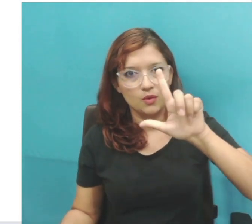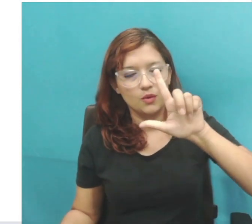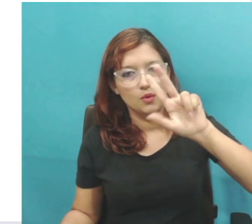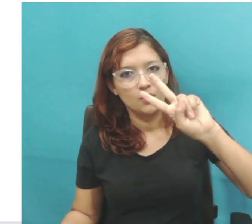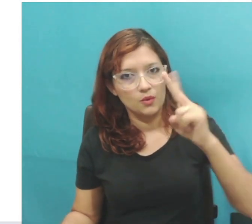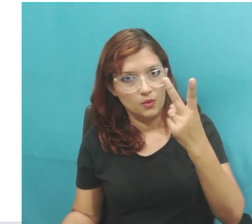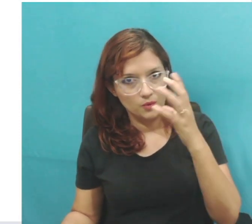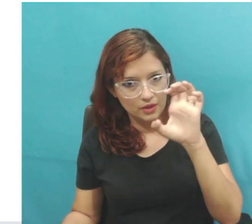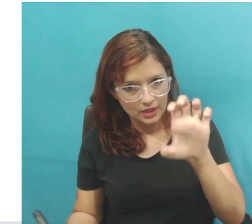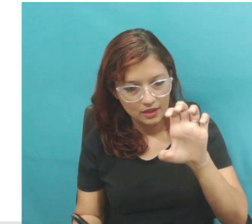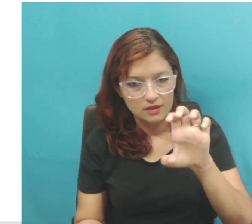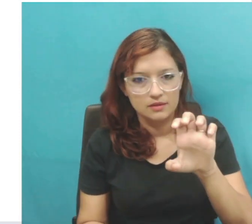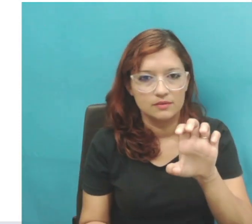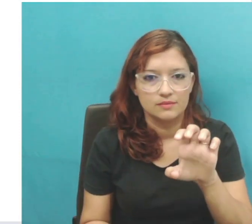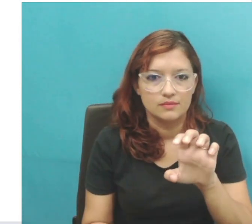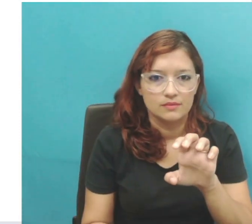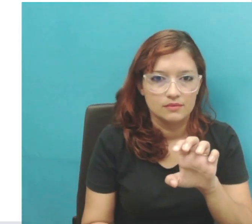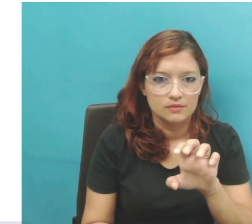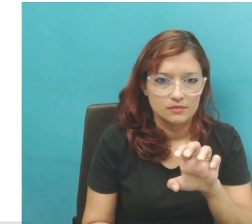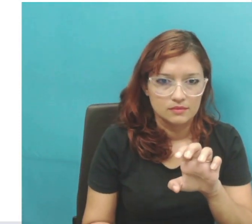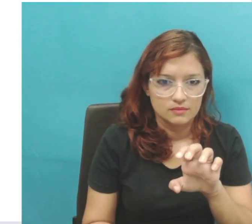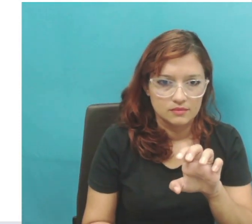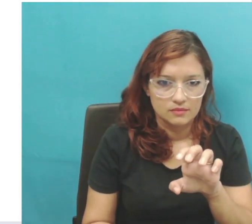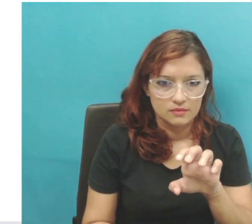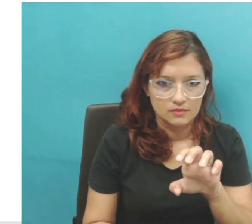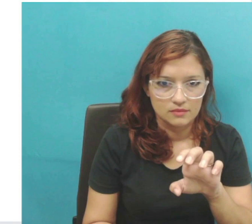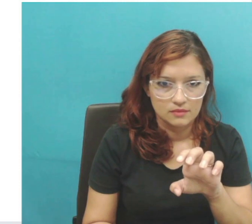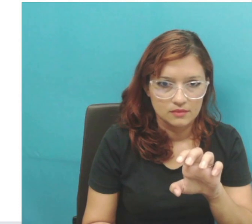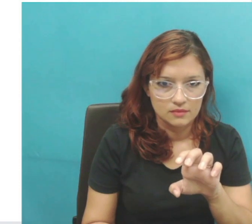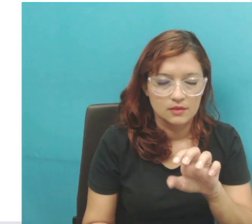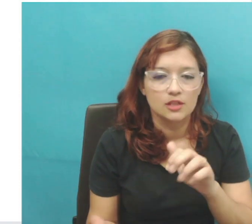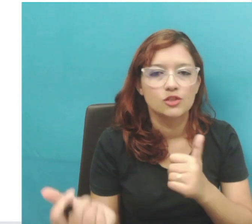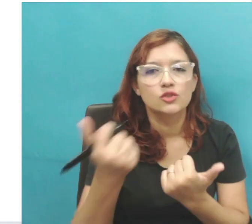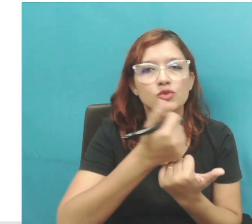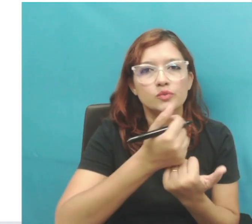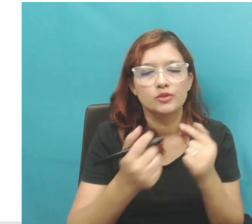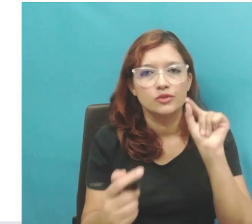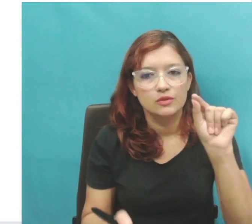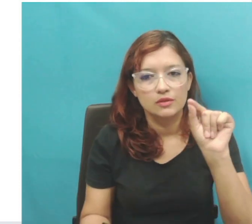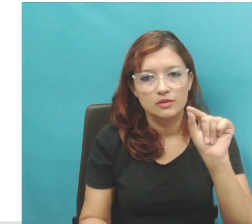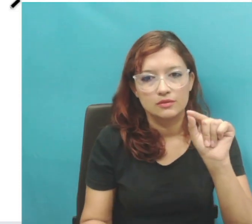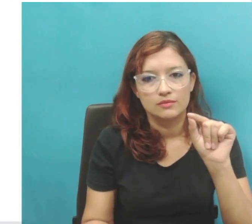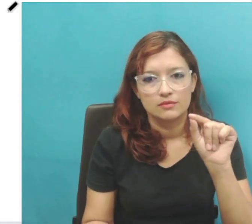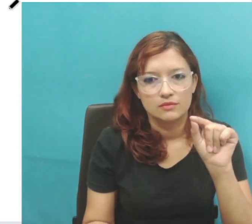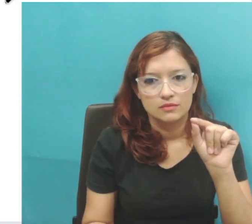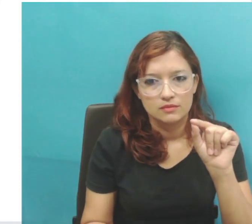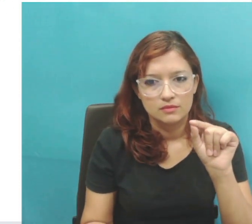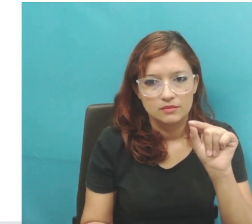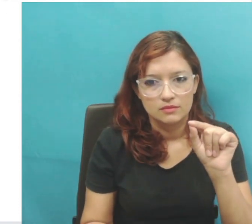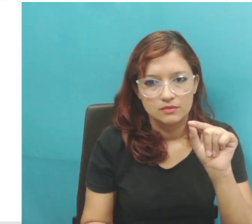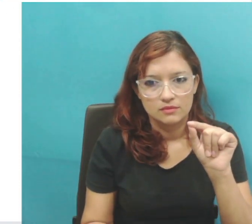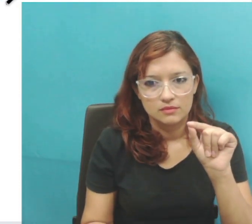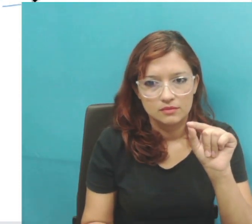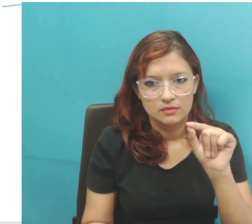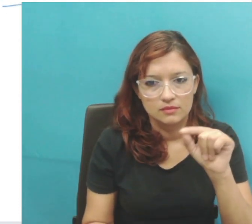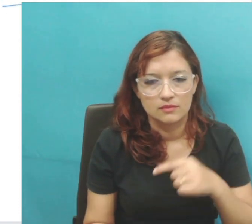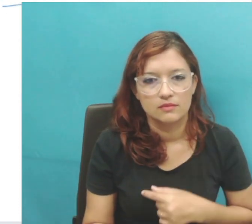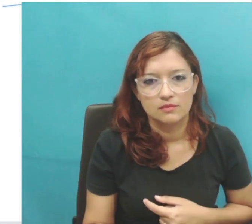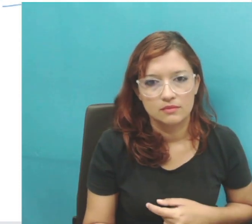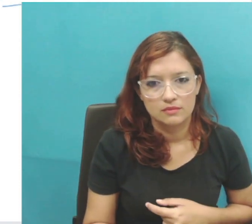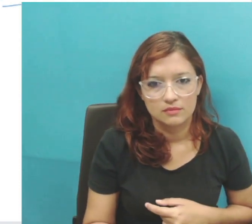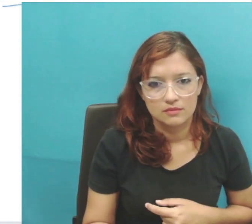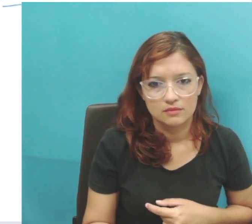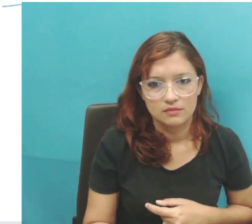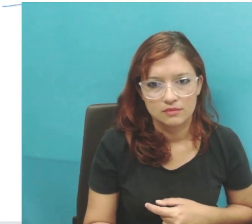Enviou um convite para ele. Esse lhe substitui o para